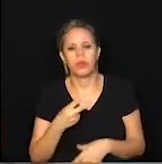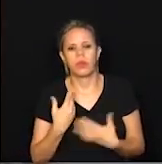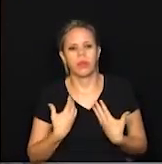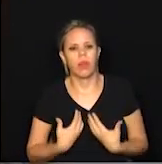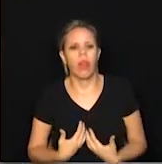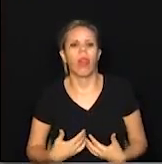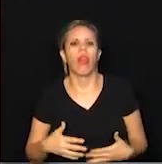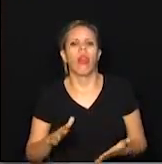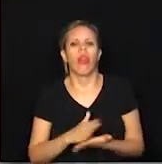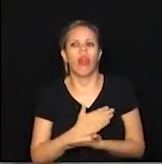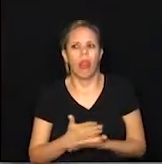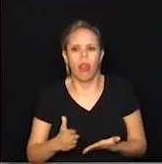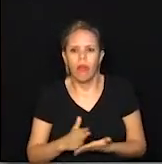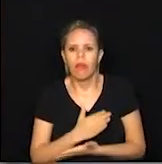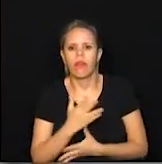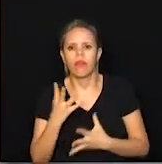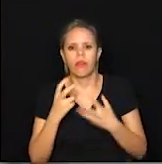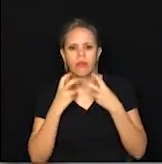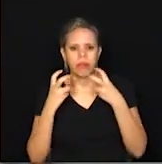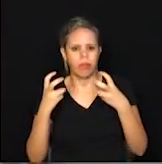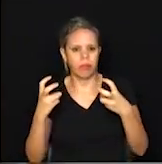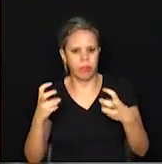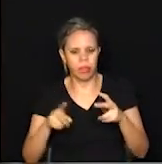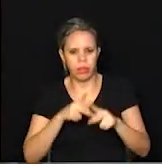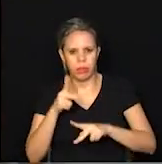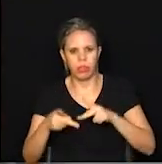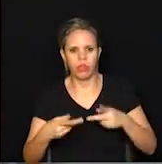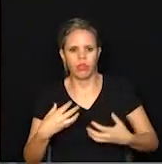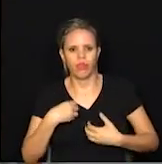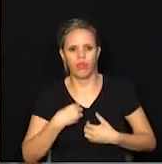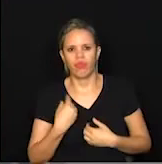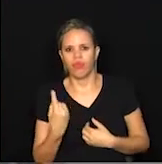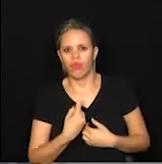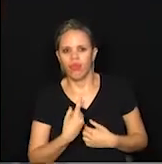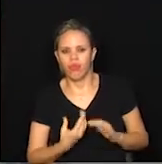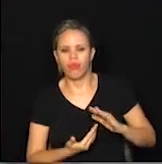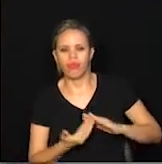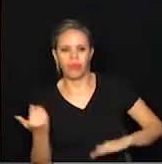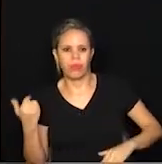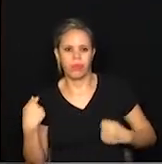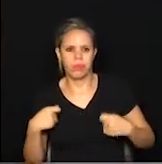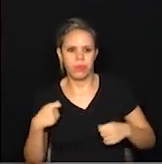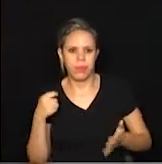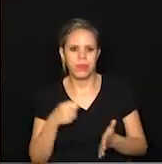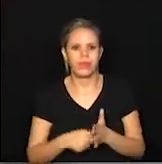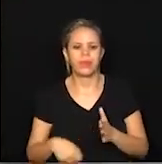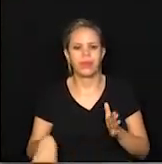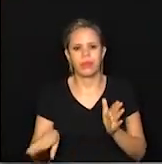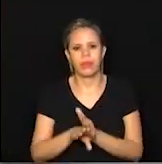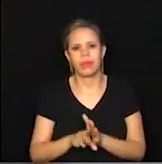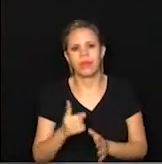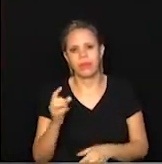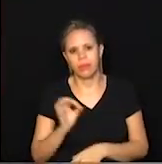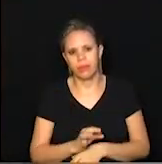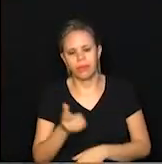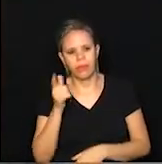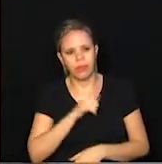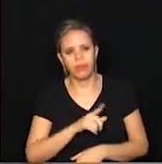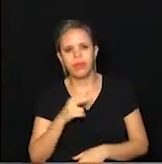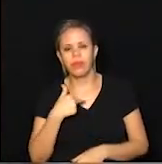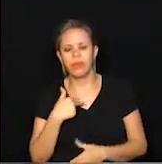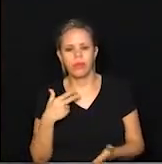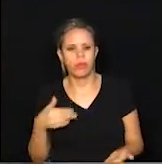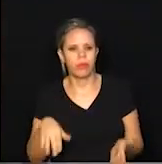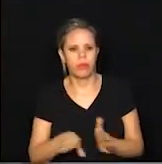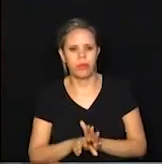incansável, é o grito dos excluídos ali do esporte, né? Que a gente precisa chegar nesse 1% e nunca dá.